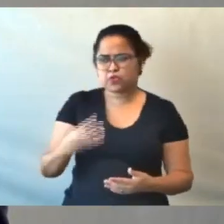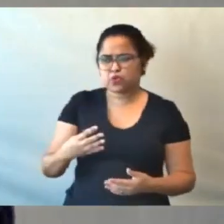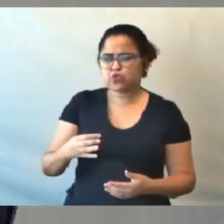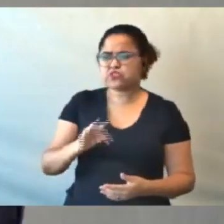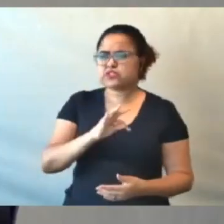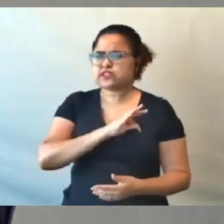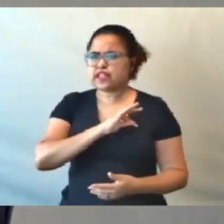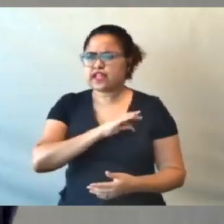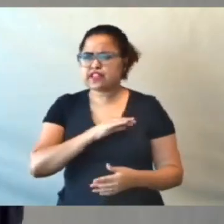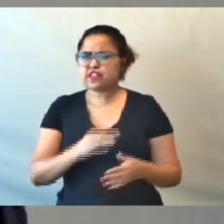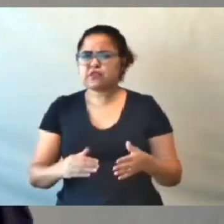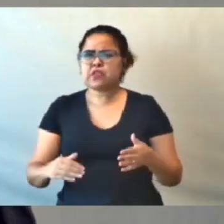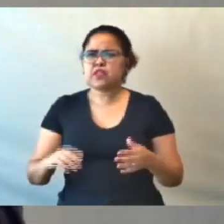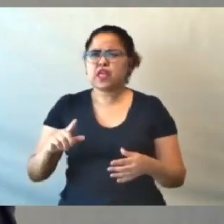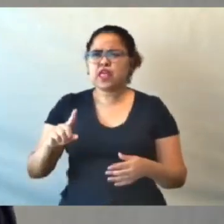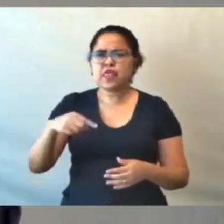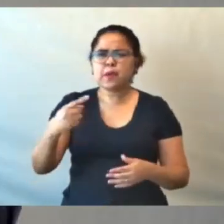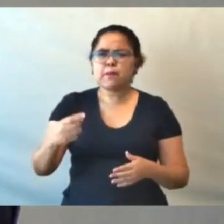muito